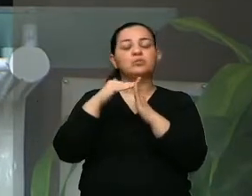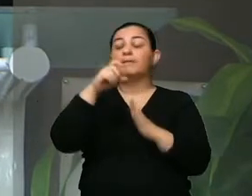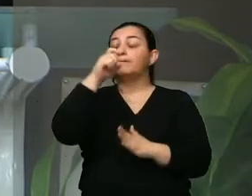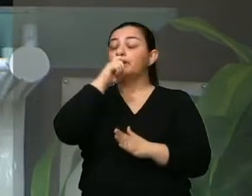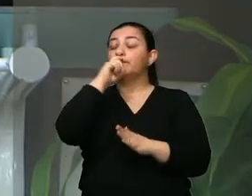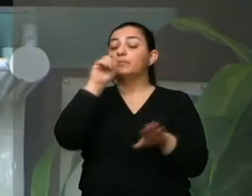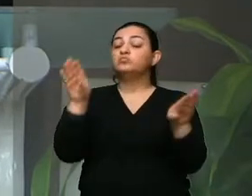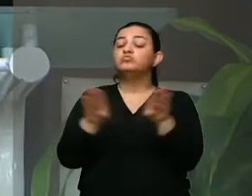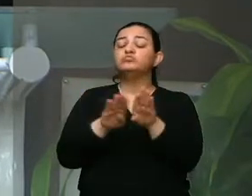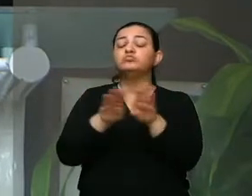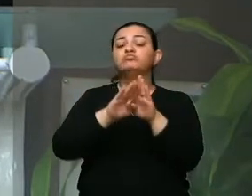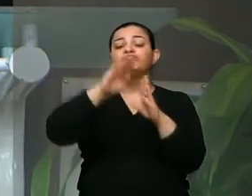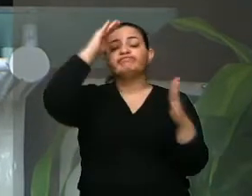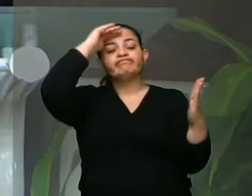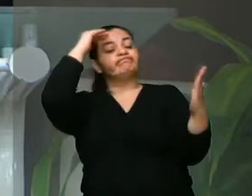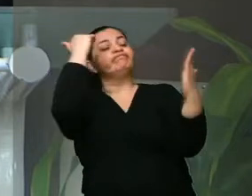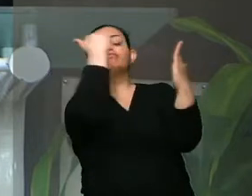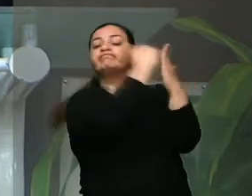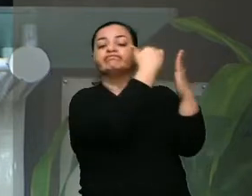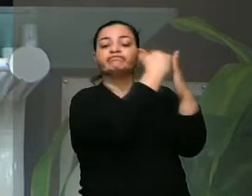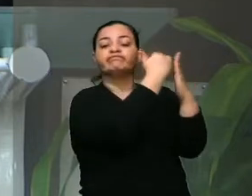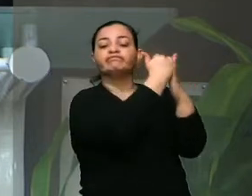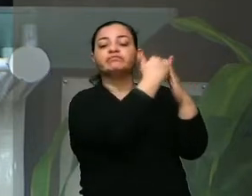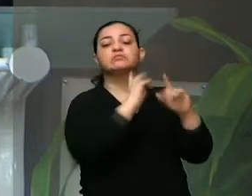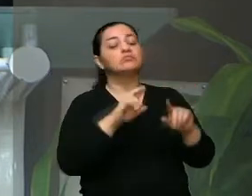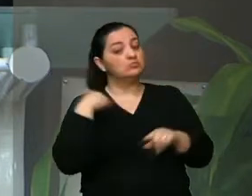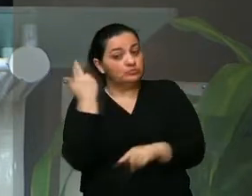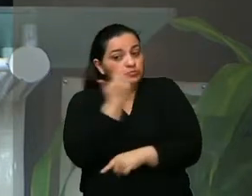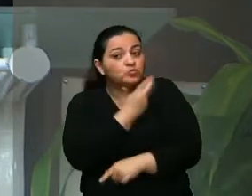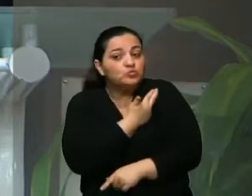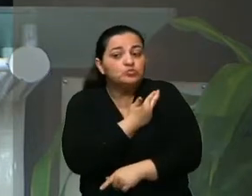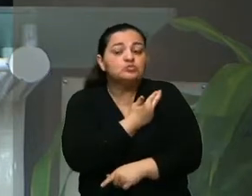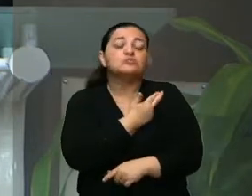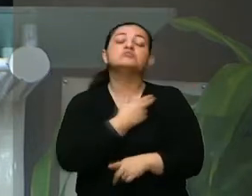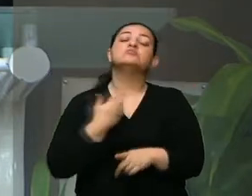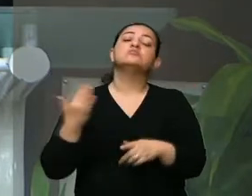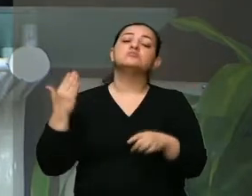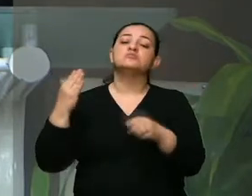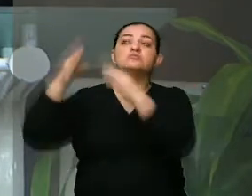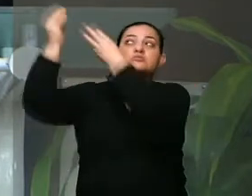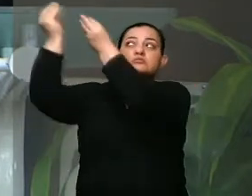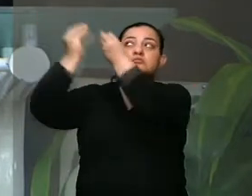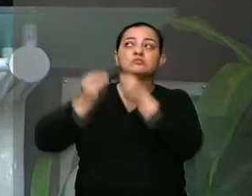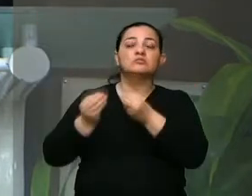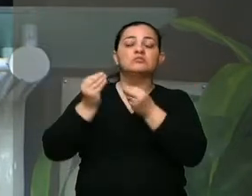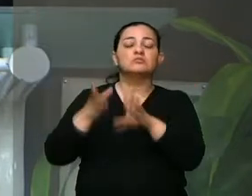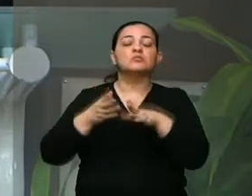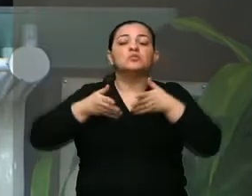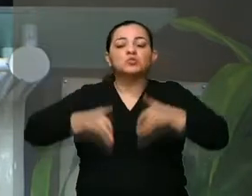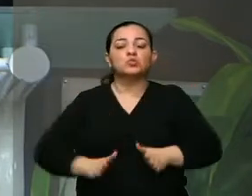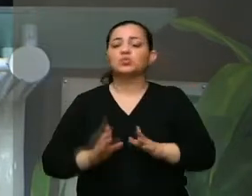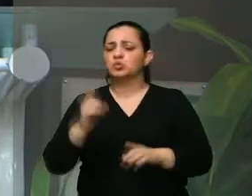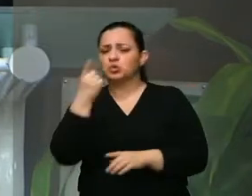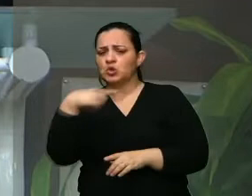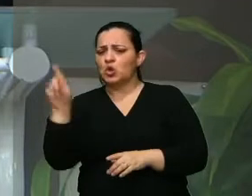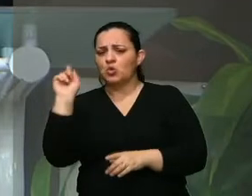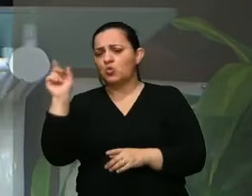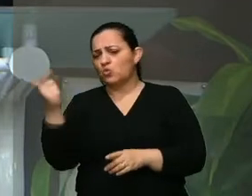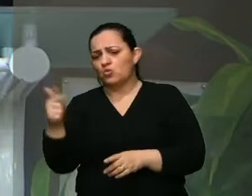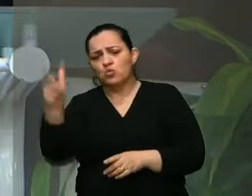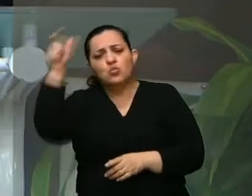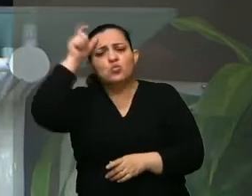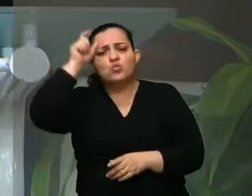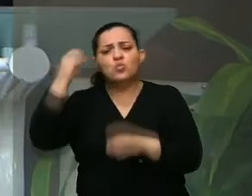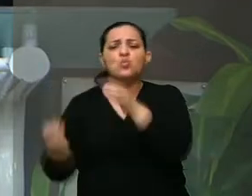pai nós temos de deus não foi o diabo que nos criou e nos gerou